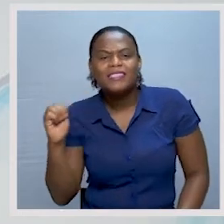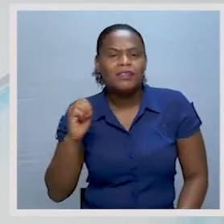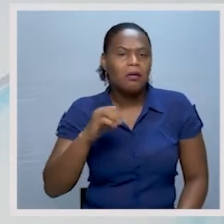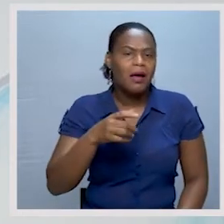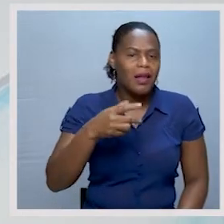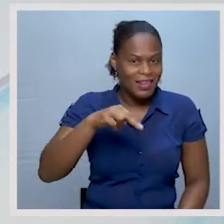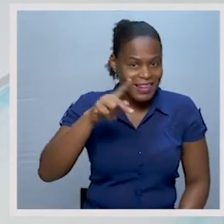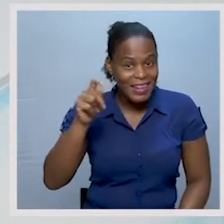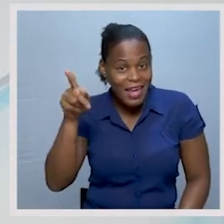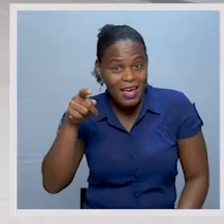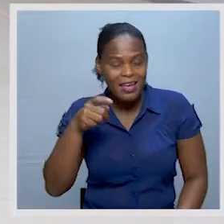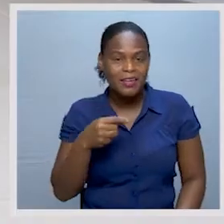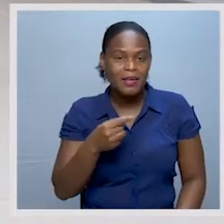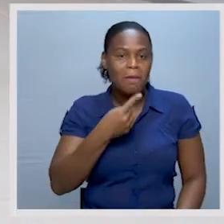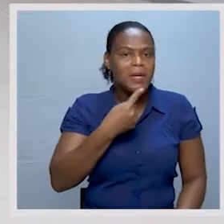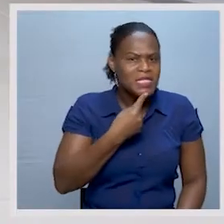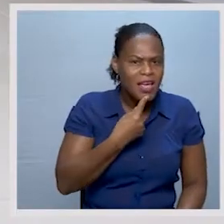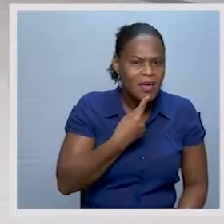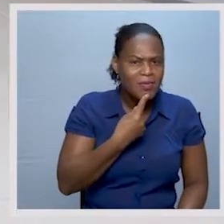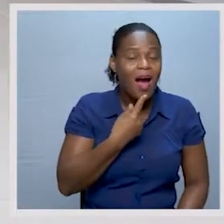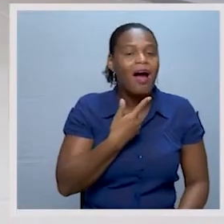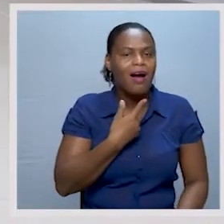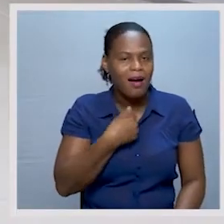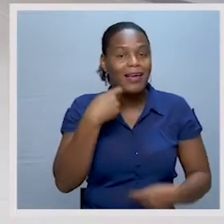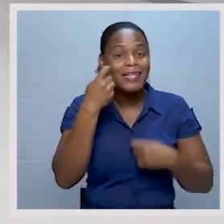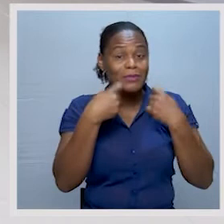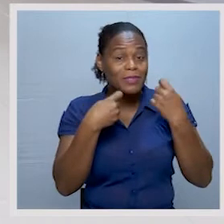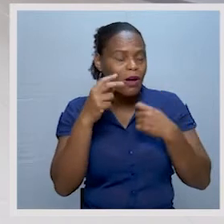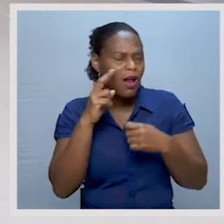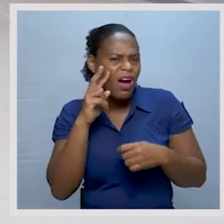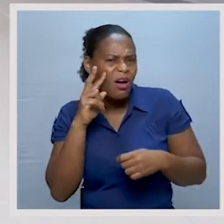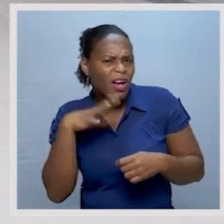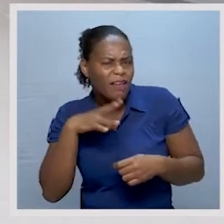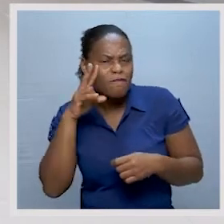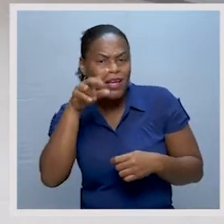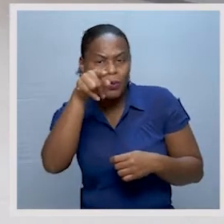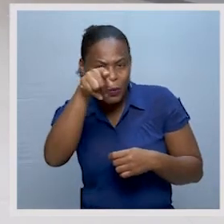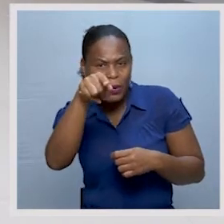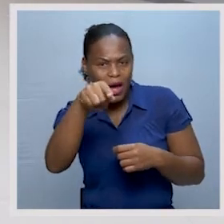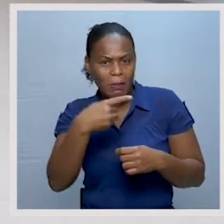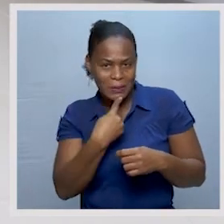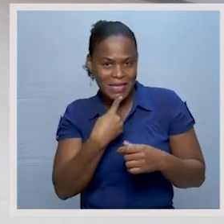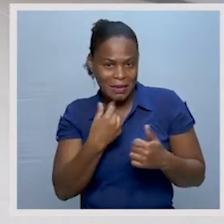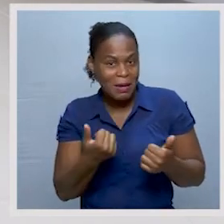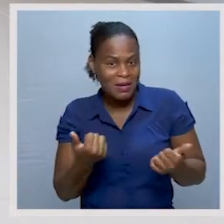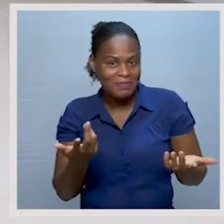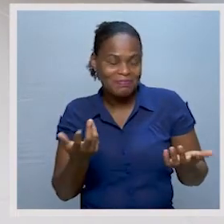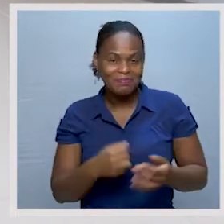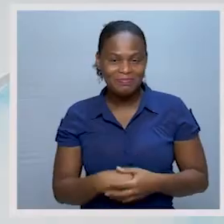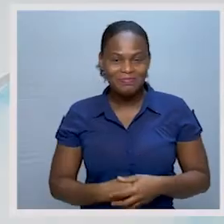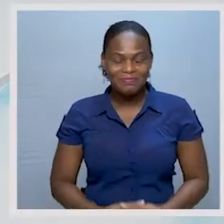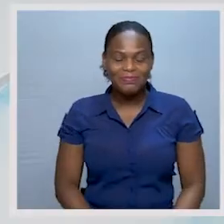né? Percebeu? Então, acabo por utilizar expressões para ver se o outro está lá.